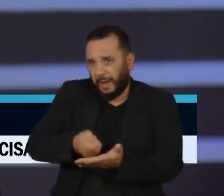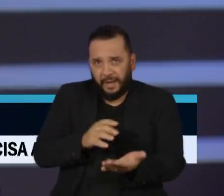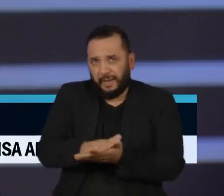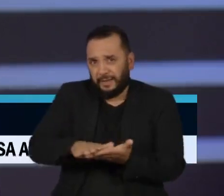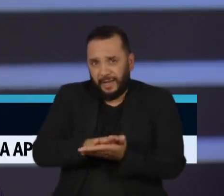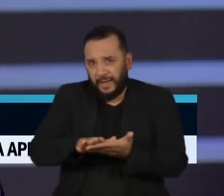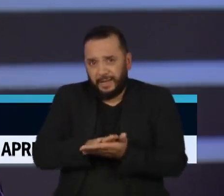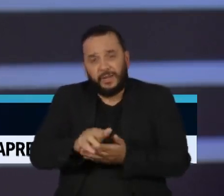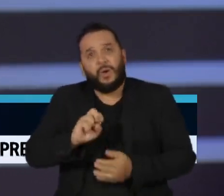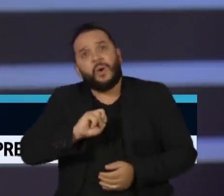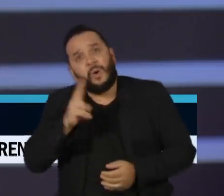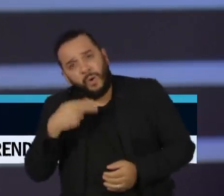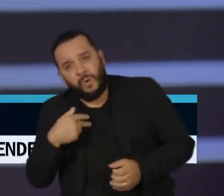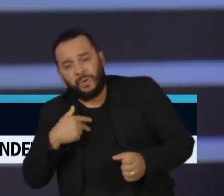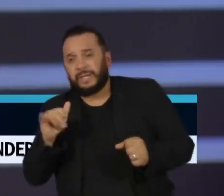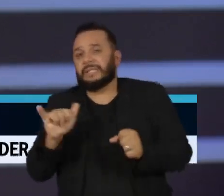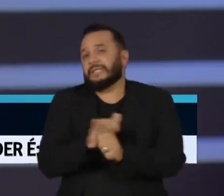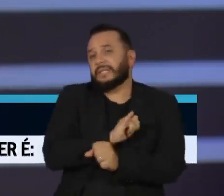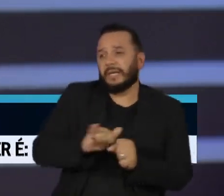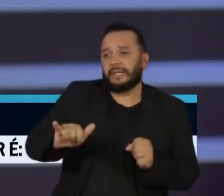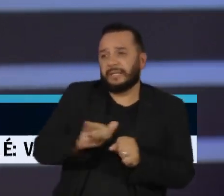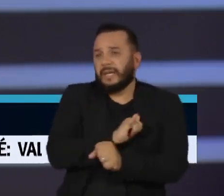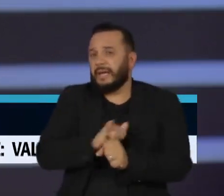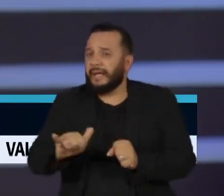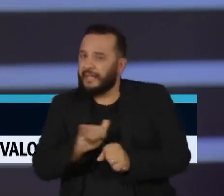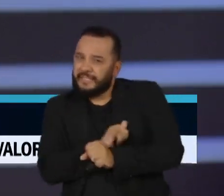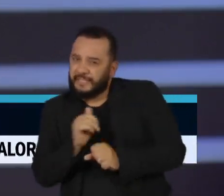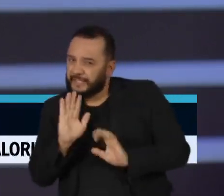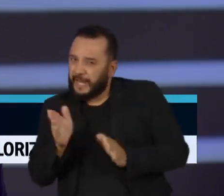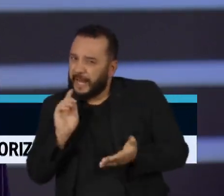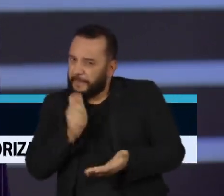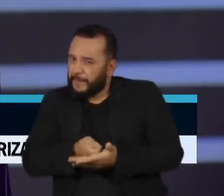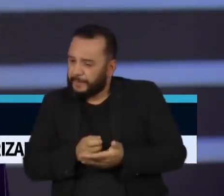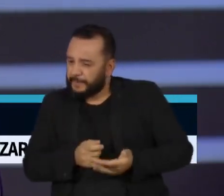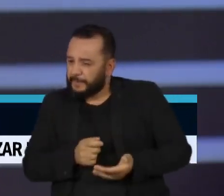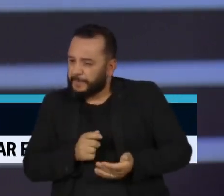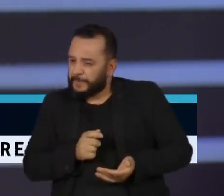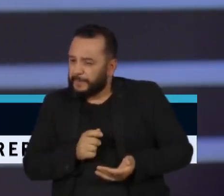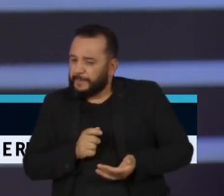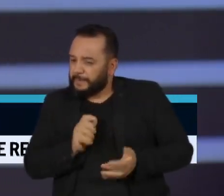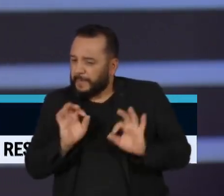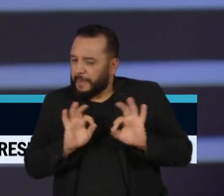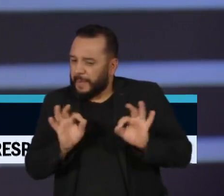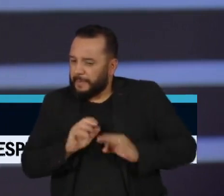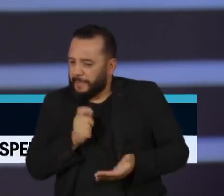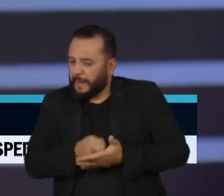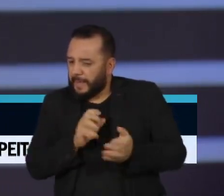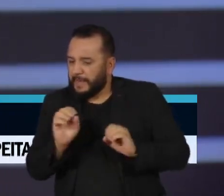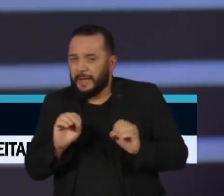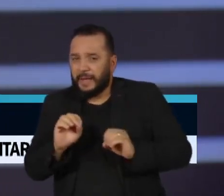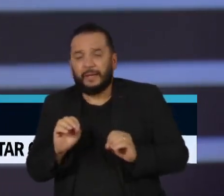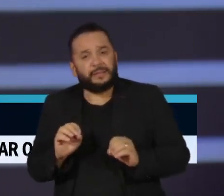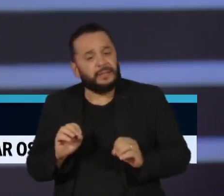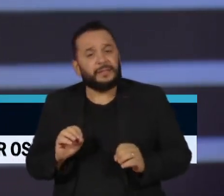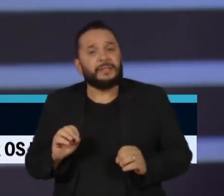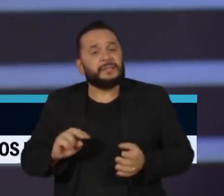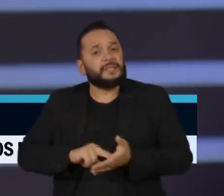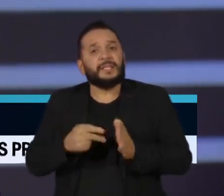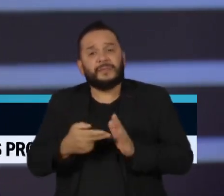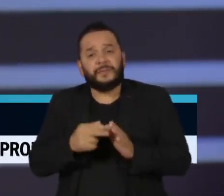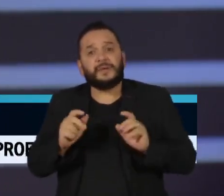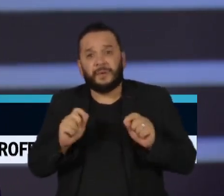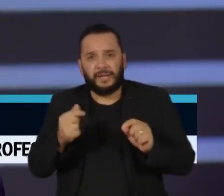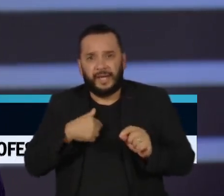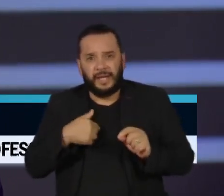uma estratégia para se evadir dessa cobrança, tem uma vantagem em relação a qualquer outro